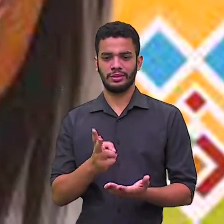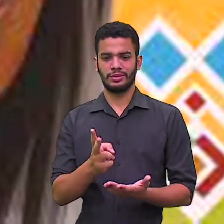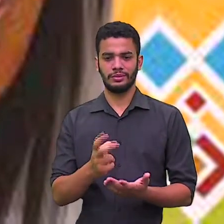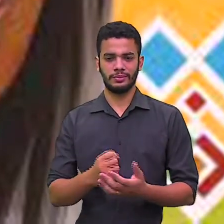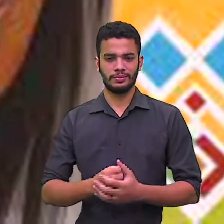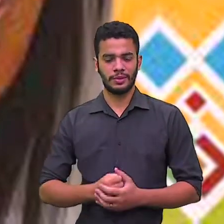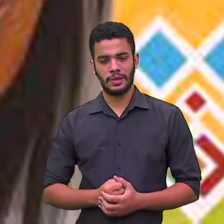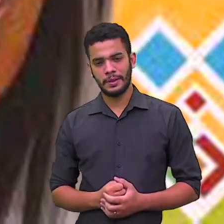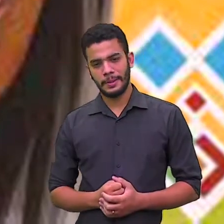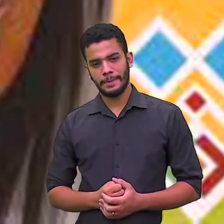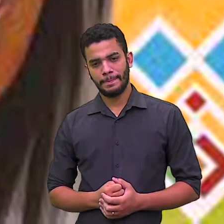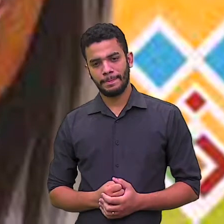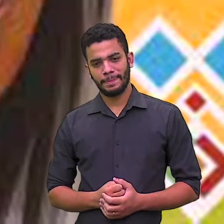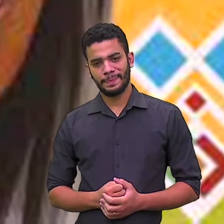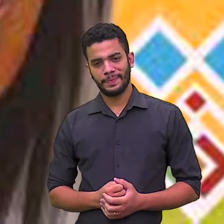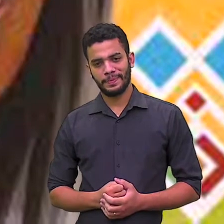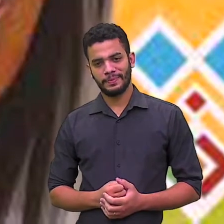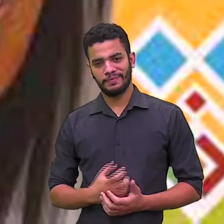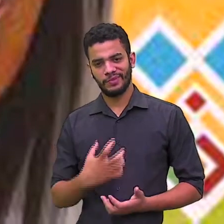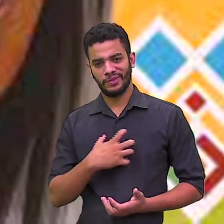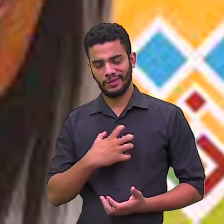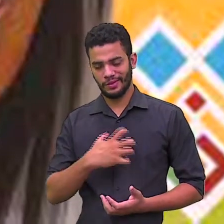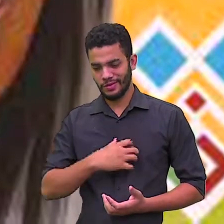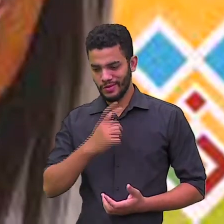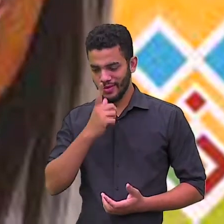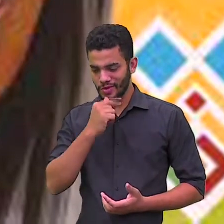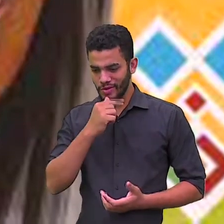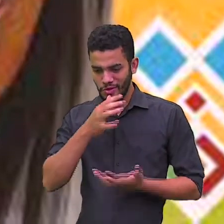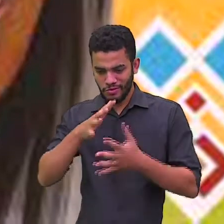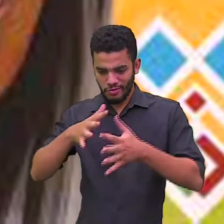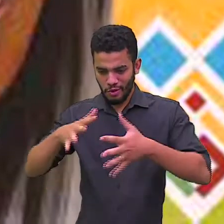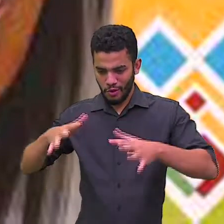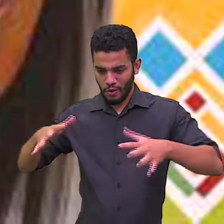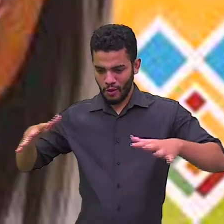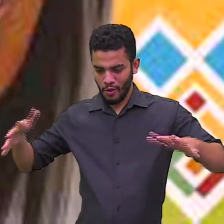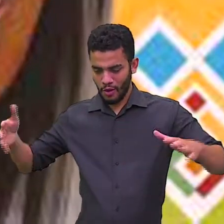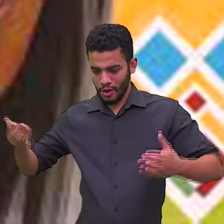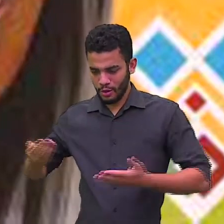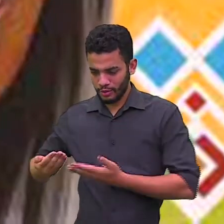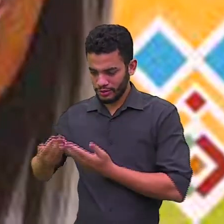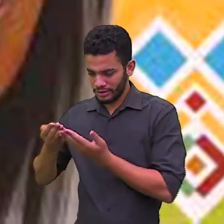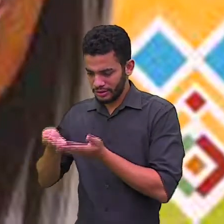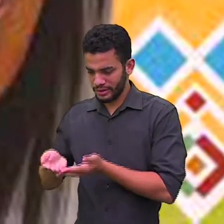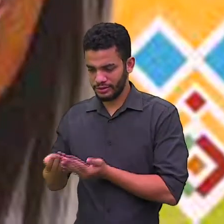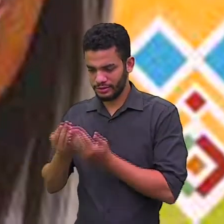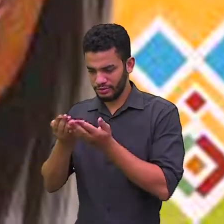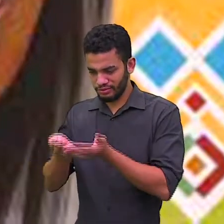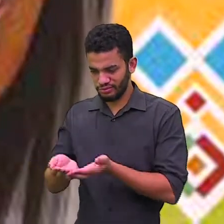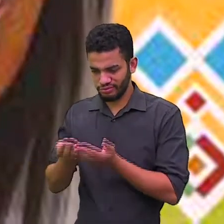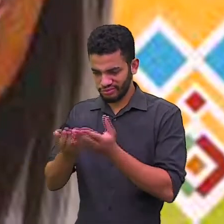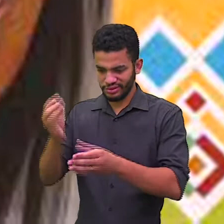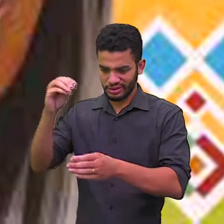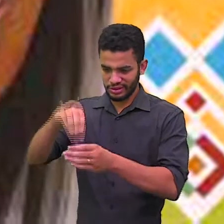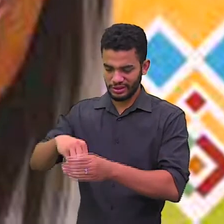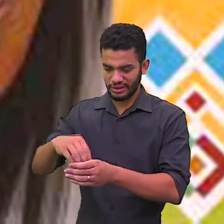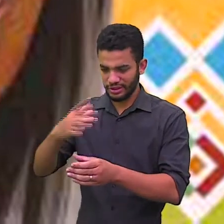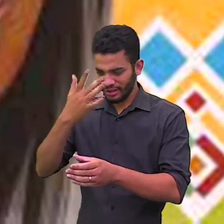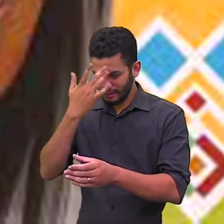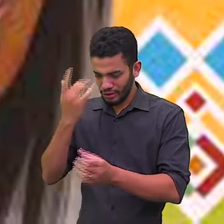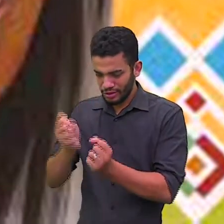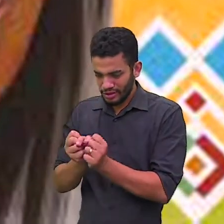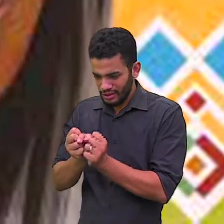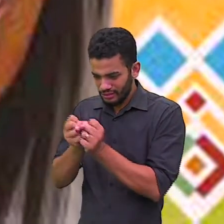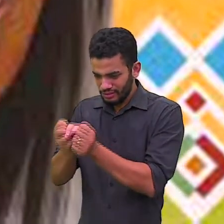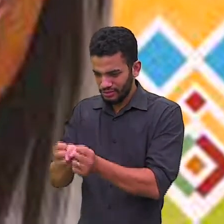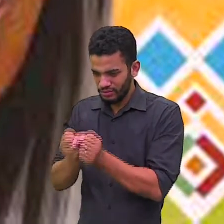travessia do Atlântico nos navios negreiros, como que eram colocados